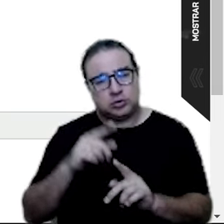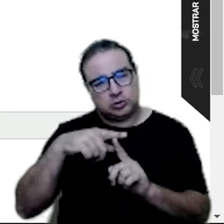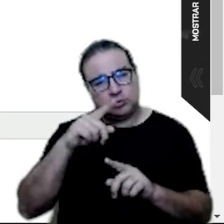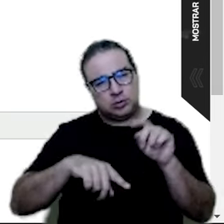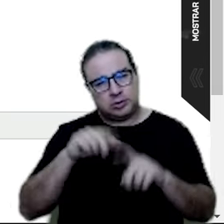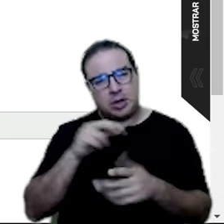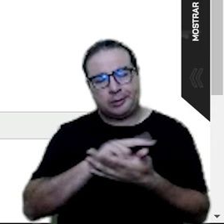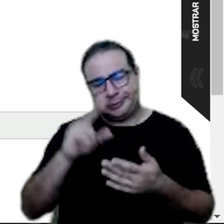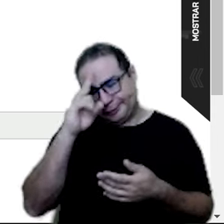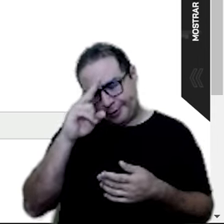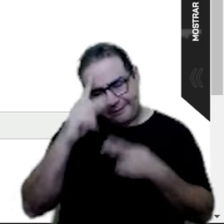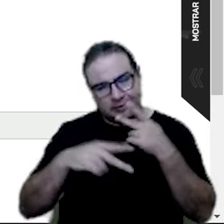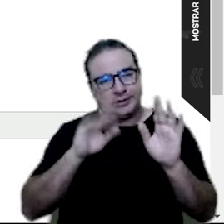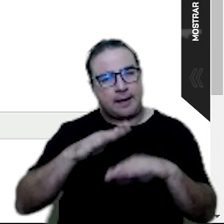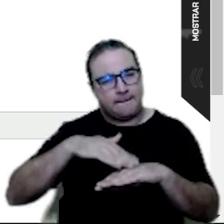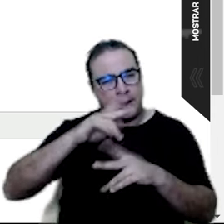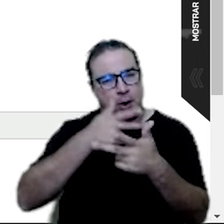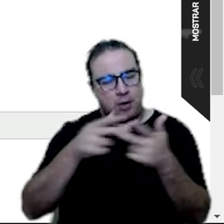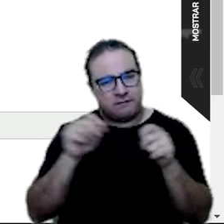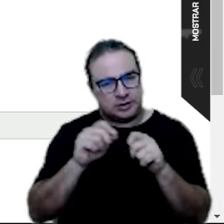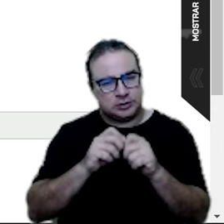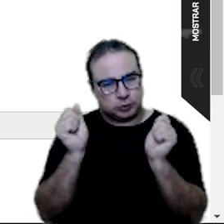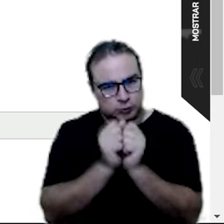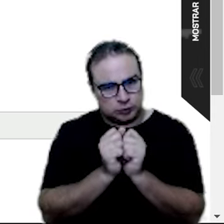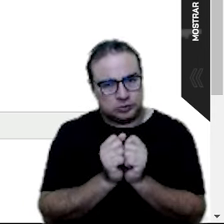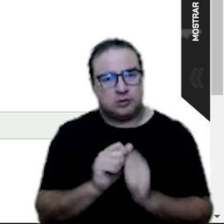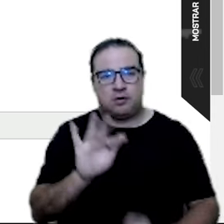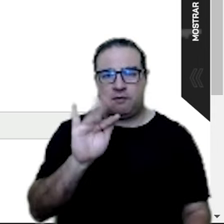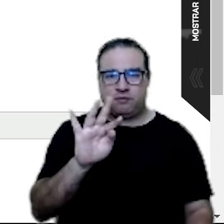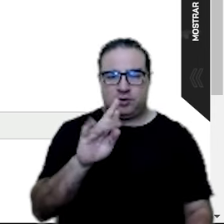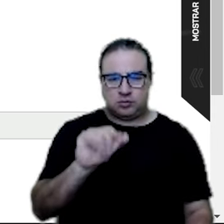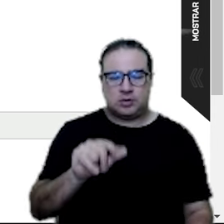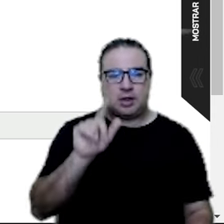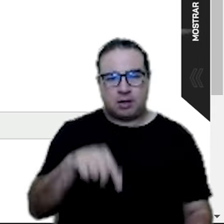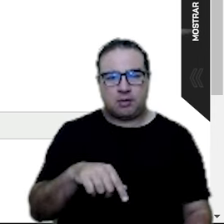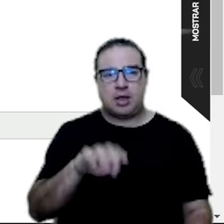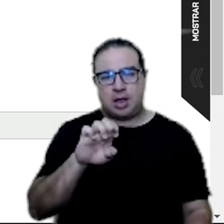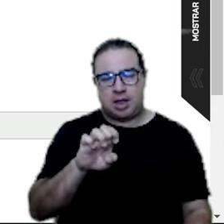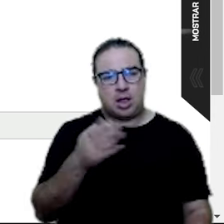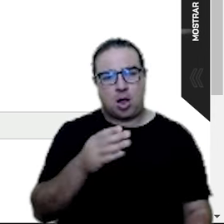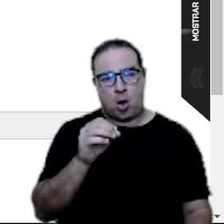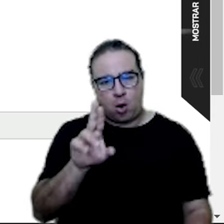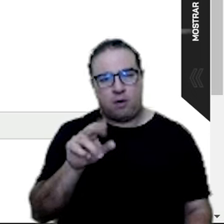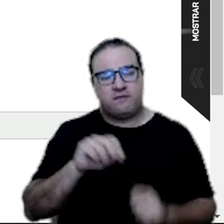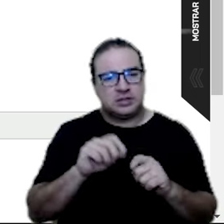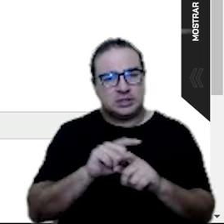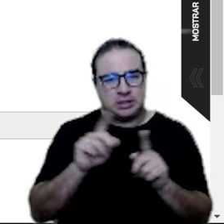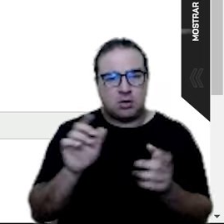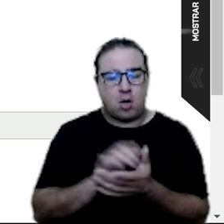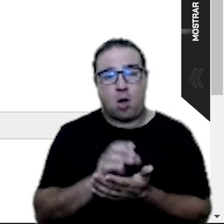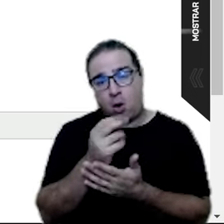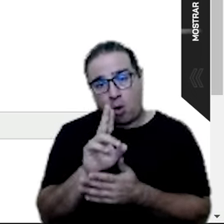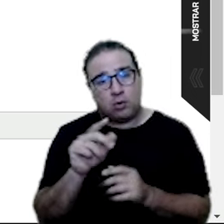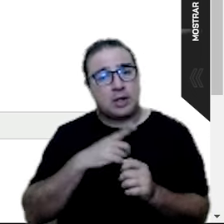o tipo de produto é aquela história quanto mais coisas vocês colocarem nos filtros aqui é e o não quer dizer que é para ser né